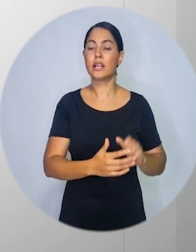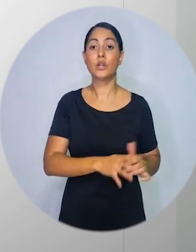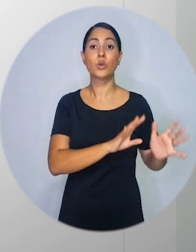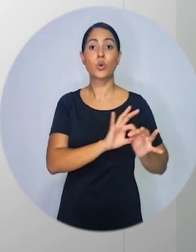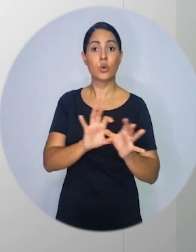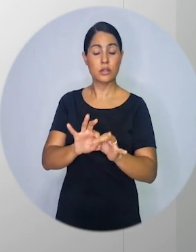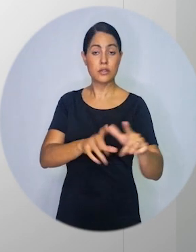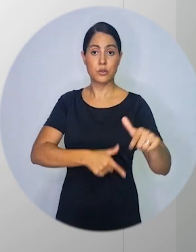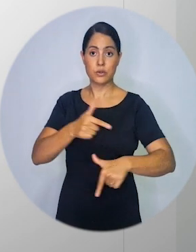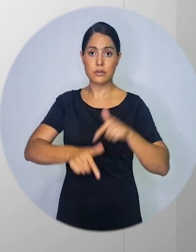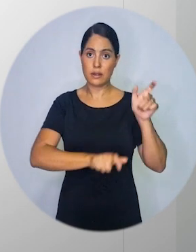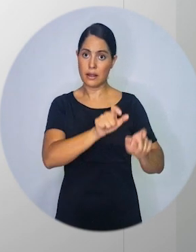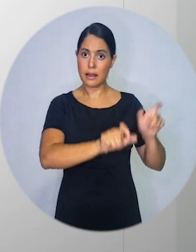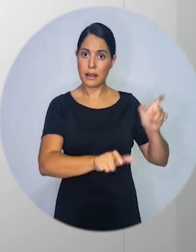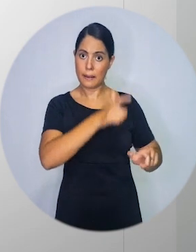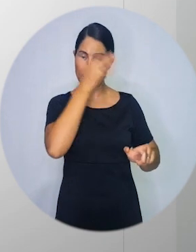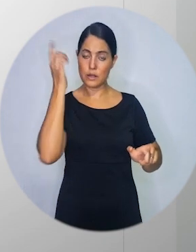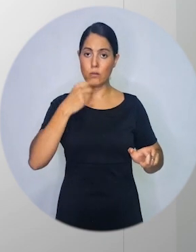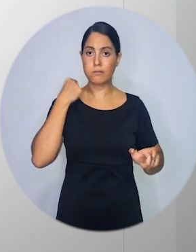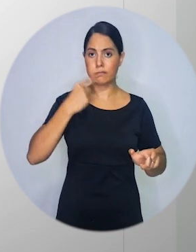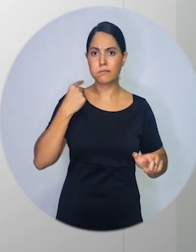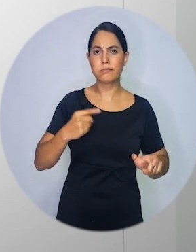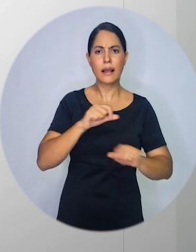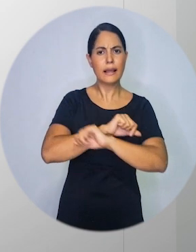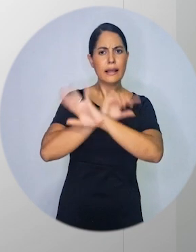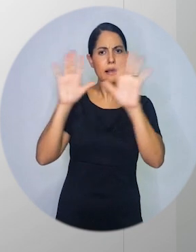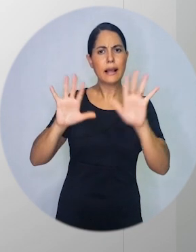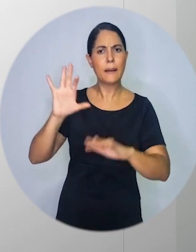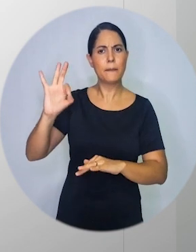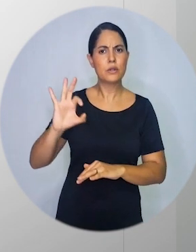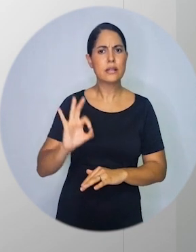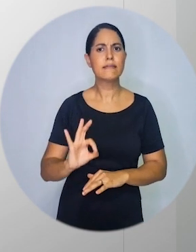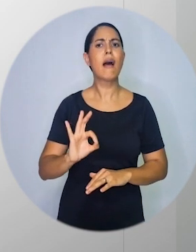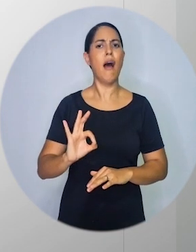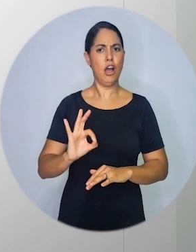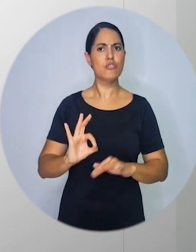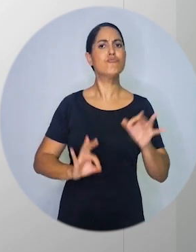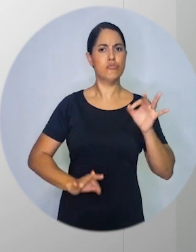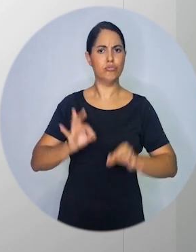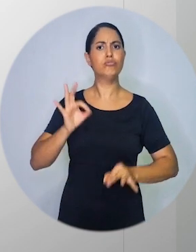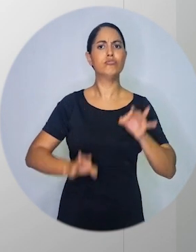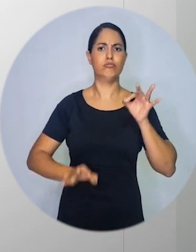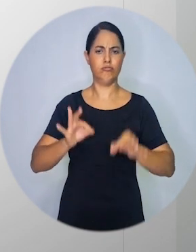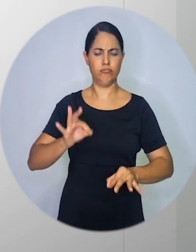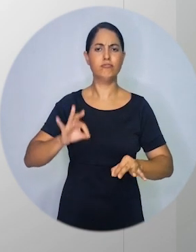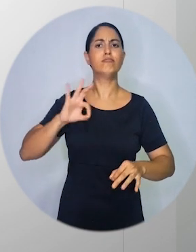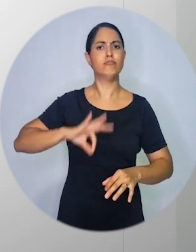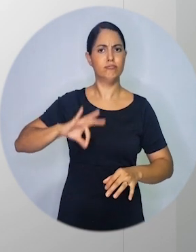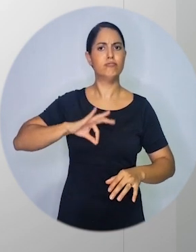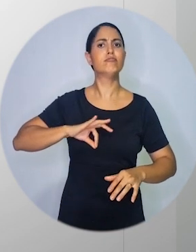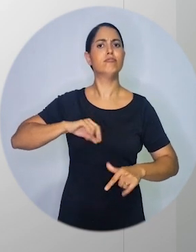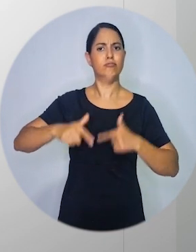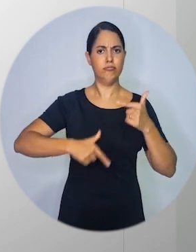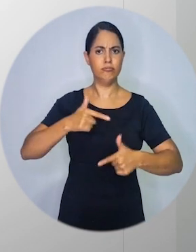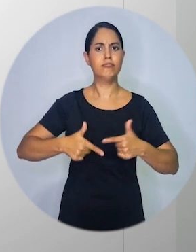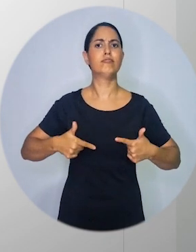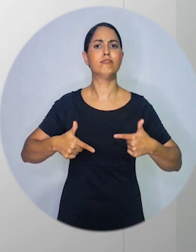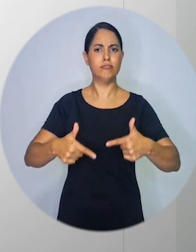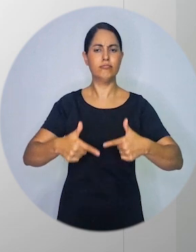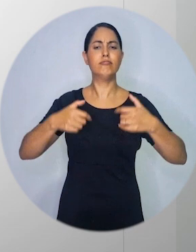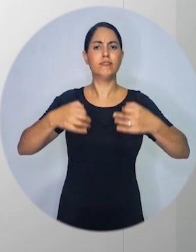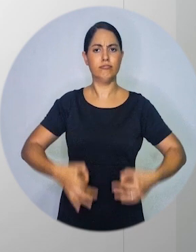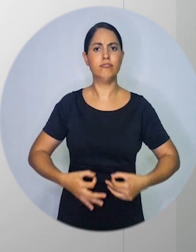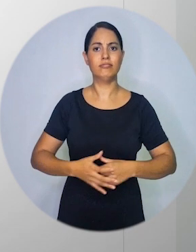sucumbência. Ao reconhecer a importância do trabalho dos advogados e estabelecer parâmetros claros para a remuneração justa de seus serviços,